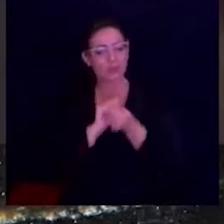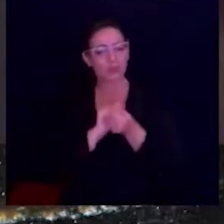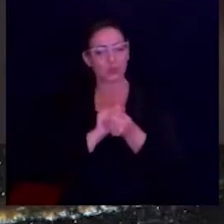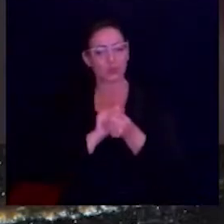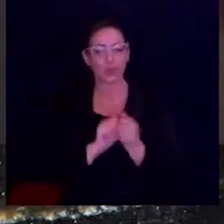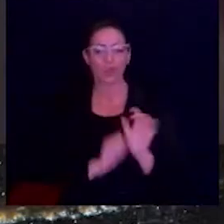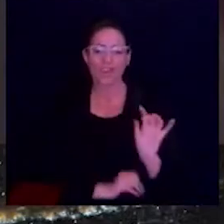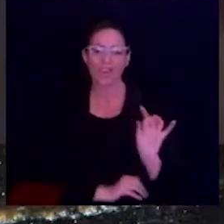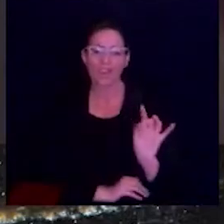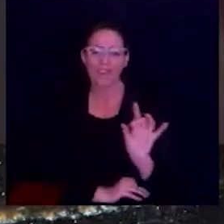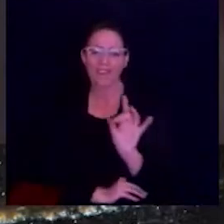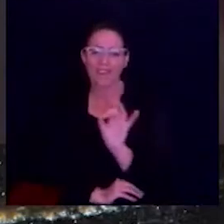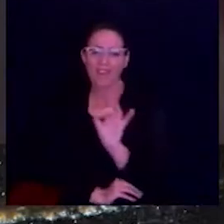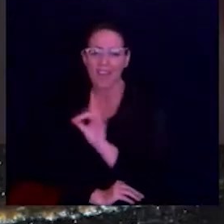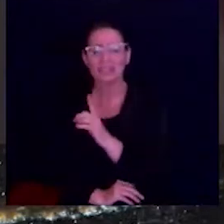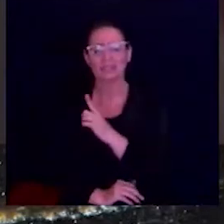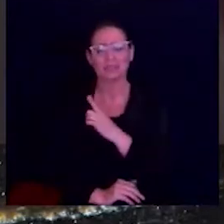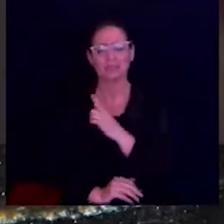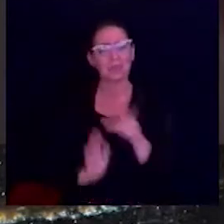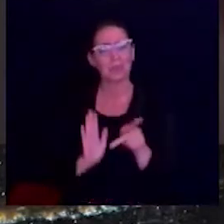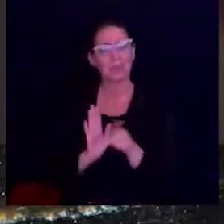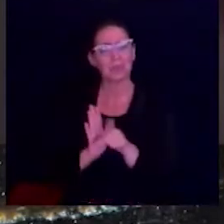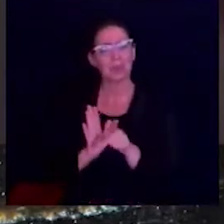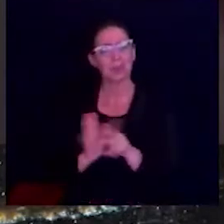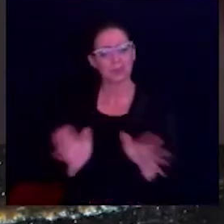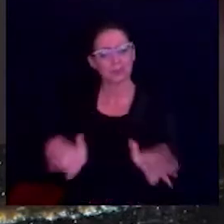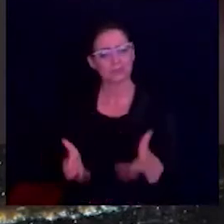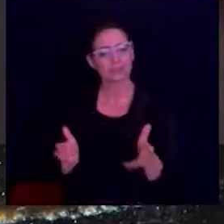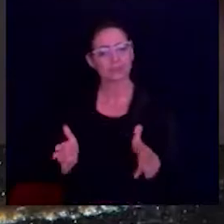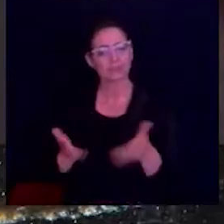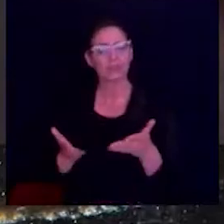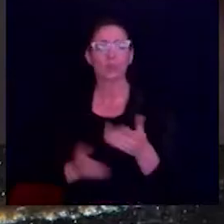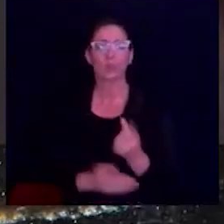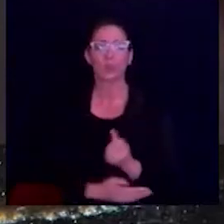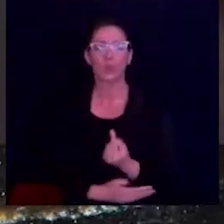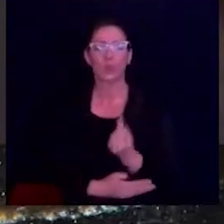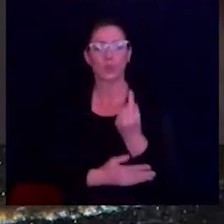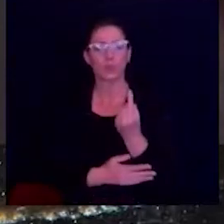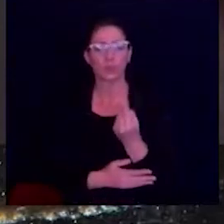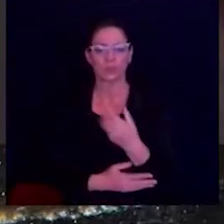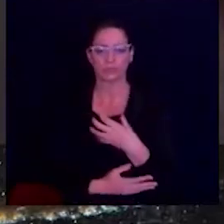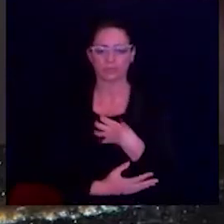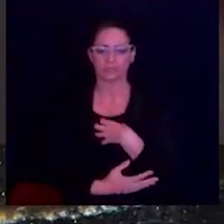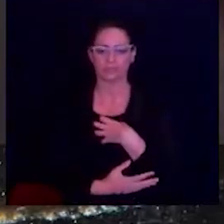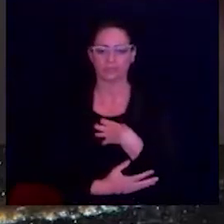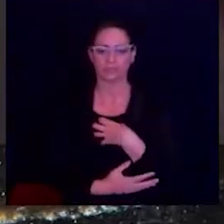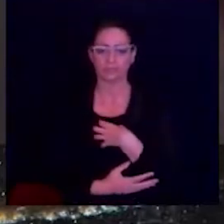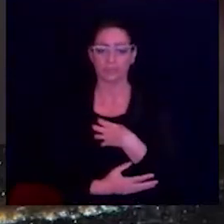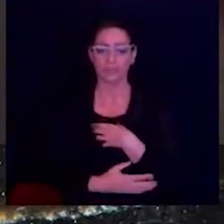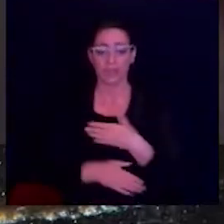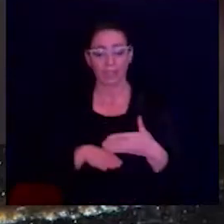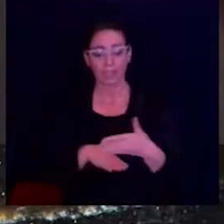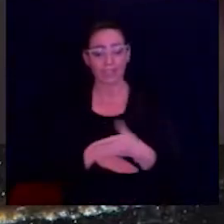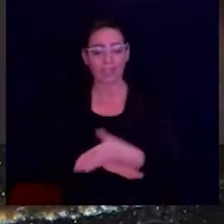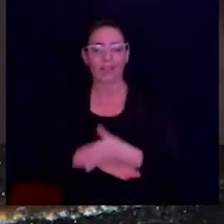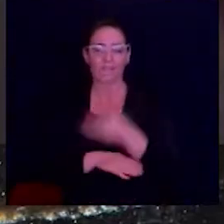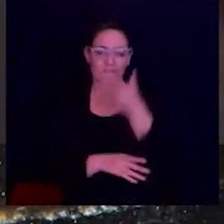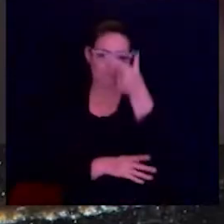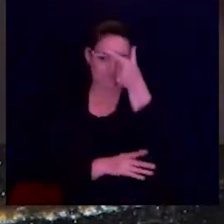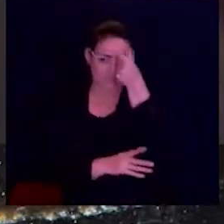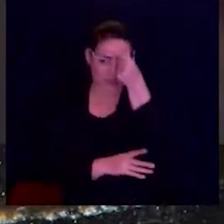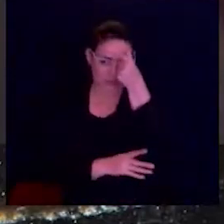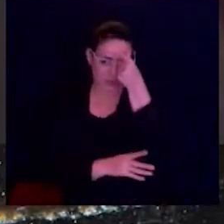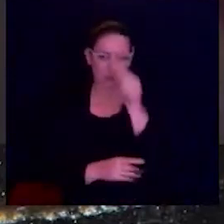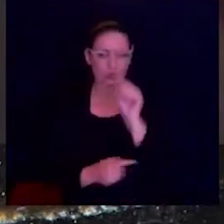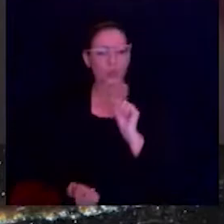uma de nós teve uma motivação inicial, única e pessoal, para ingressar nesta faculdade.